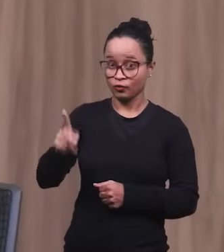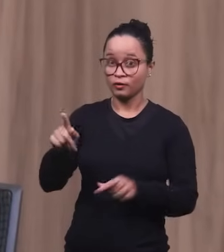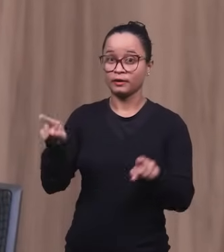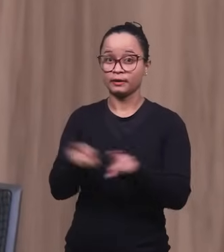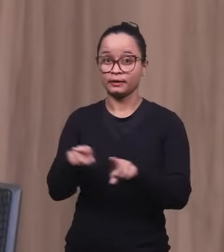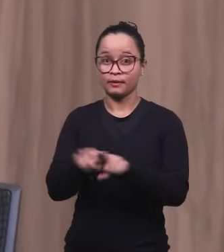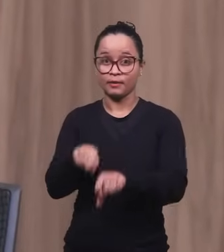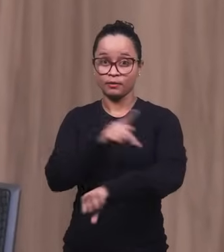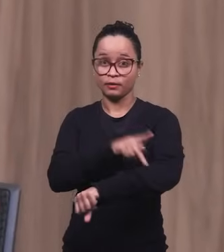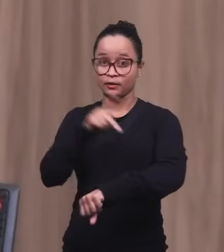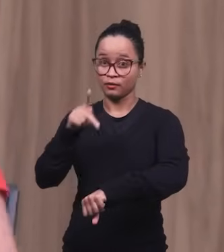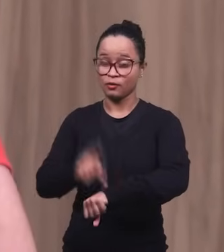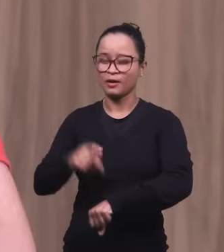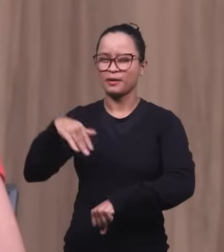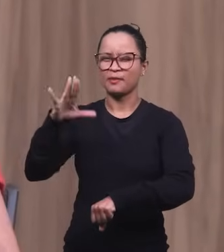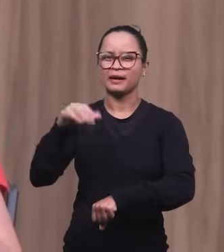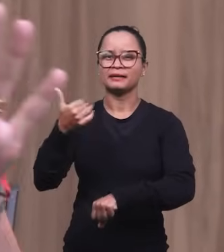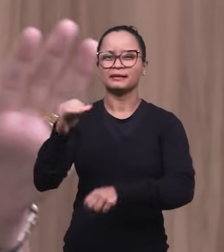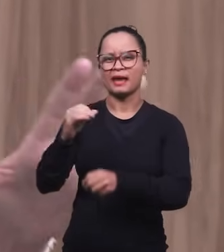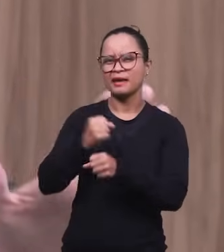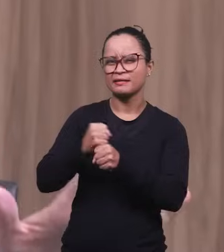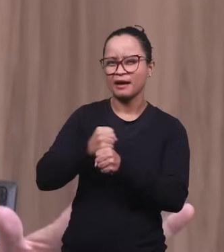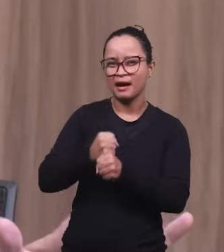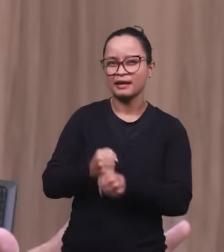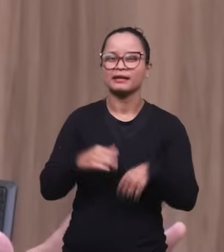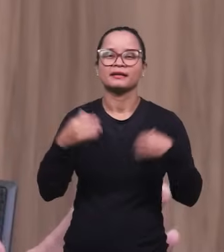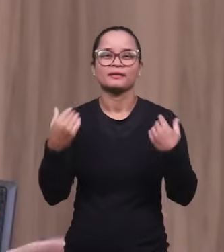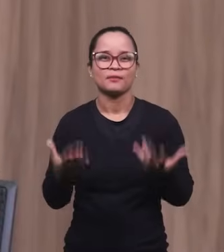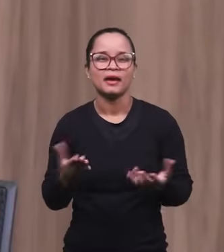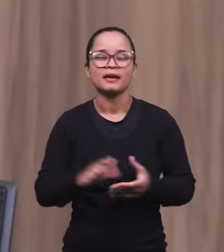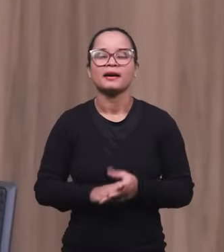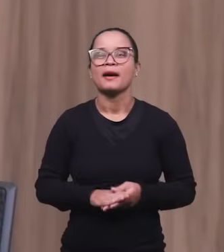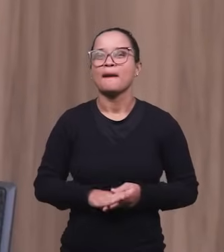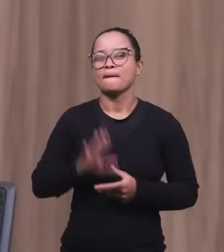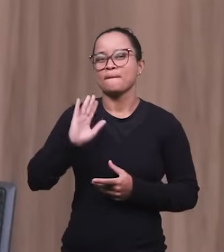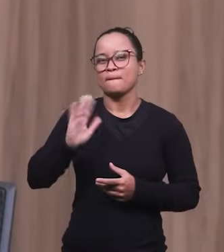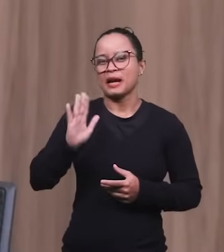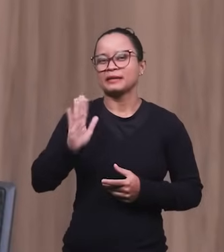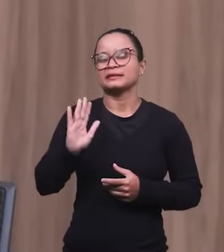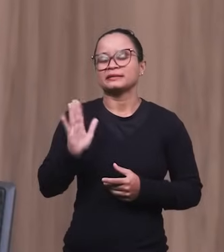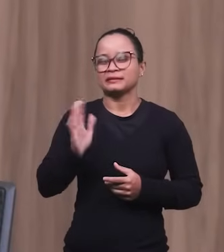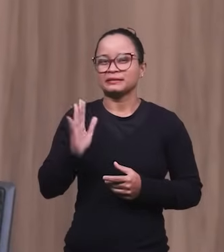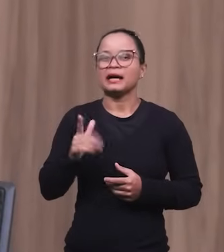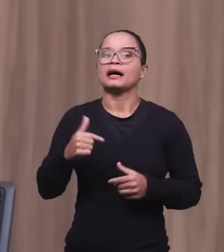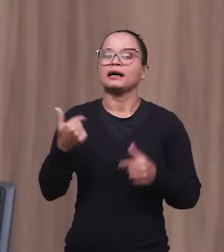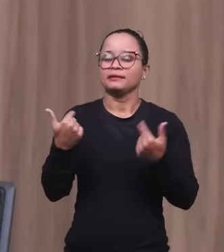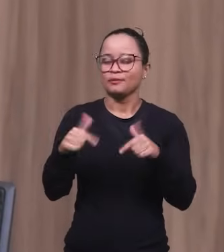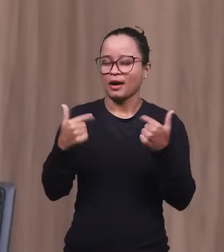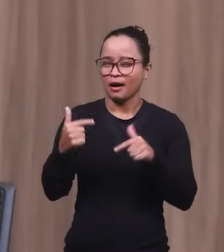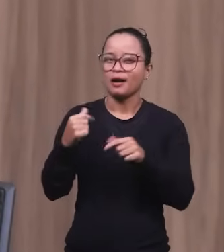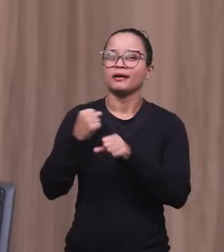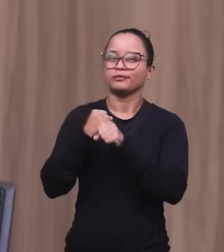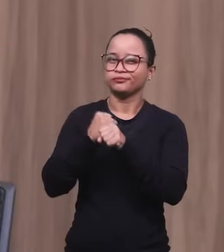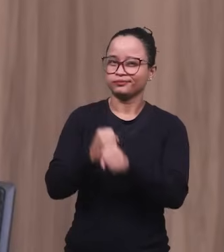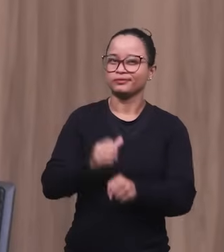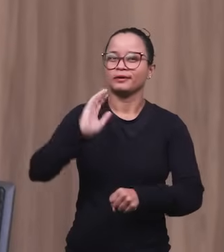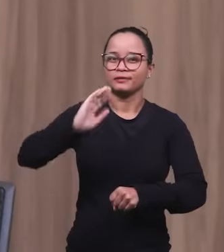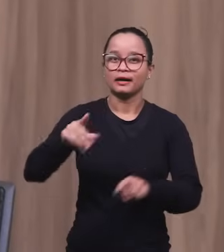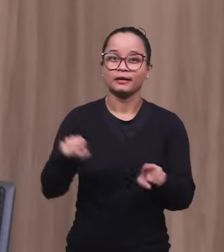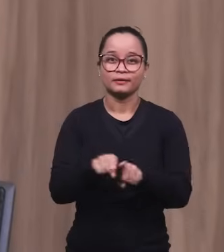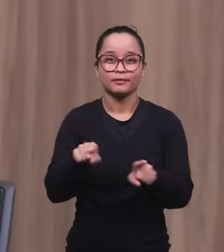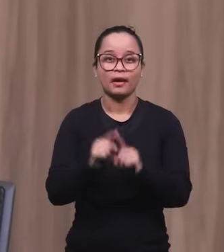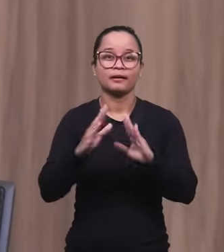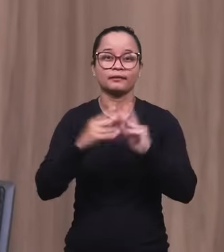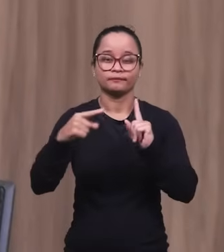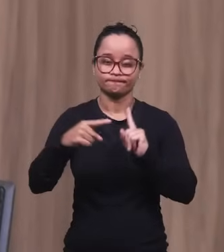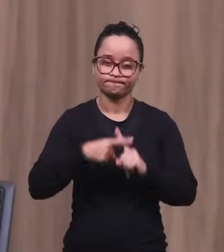e sou pedagoga há mais de 10 anos. Também não vamos entrar no tempo, mas já tenho aí um tempinho de estrada. E na igreja eu também realizo o